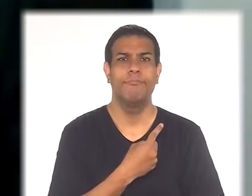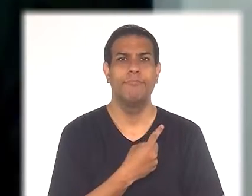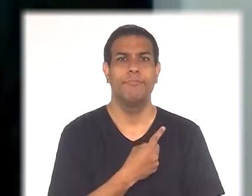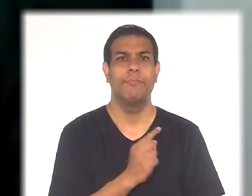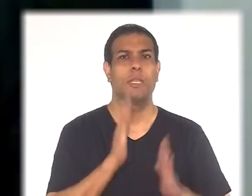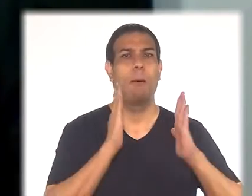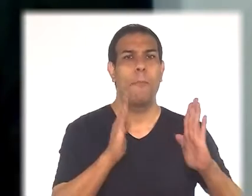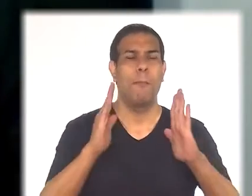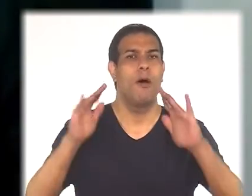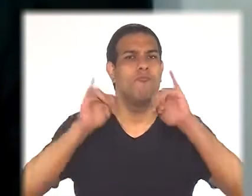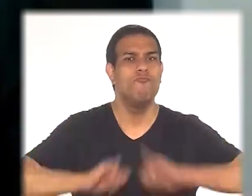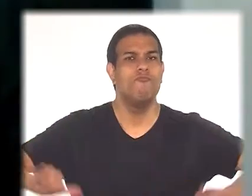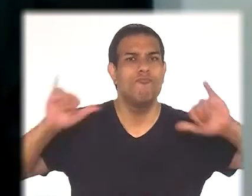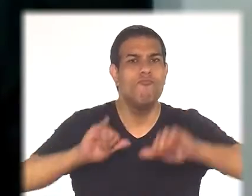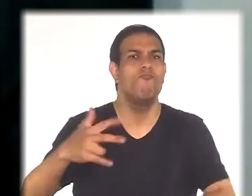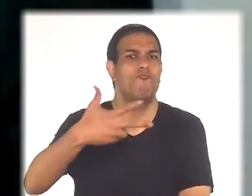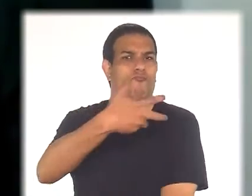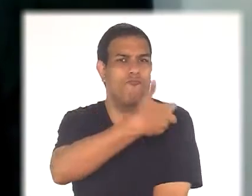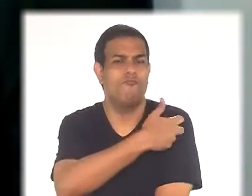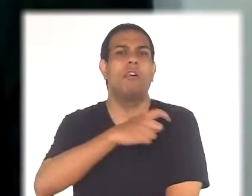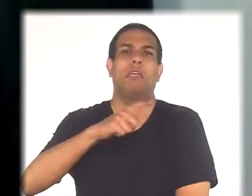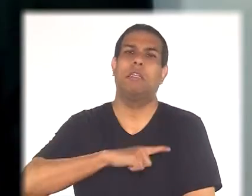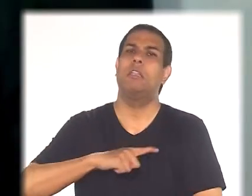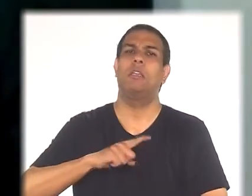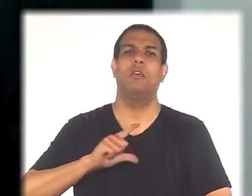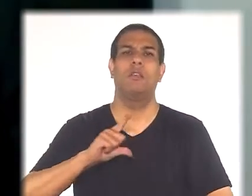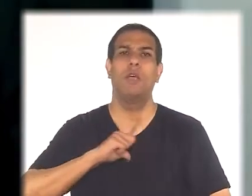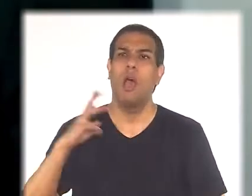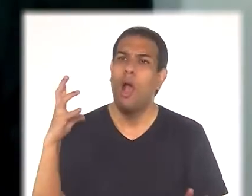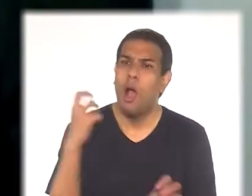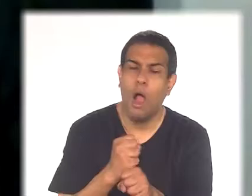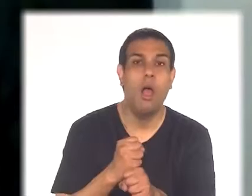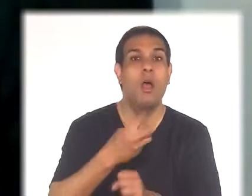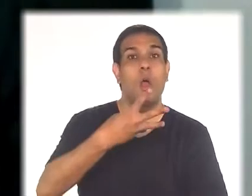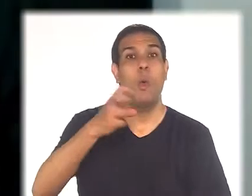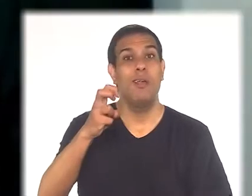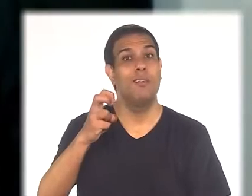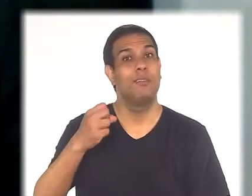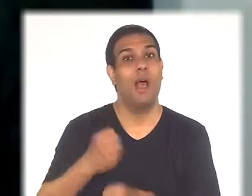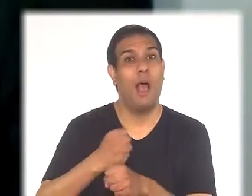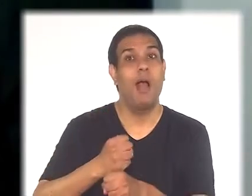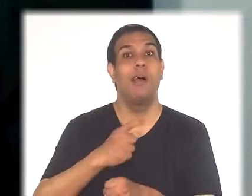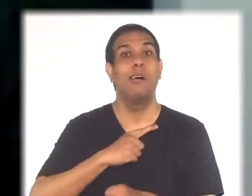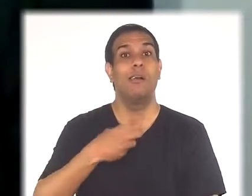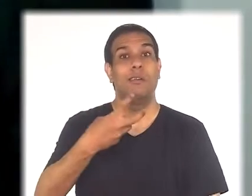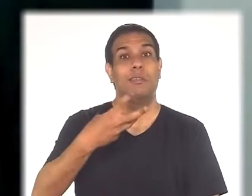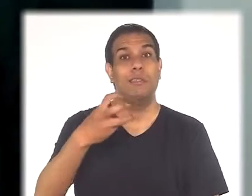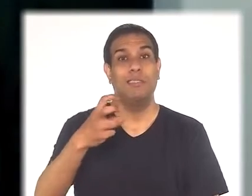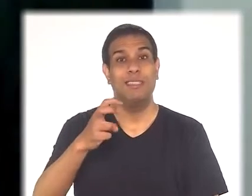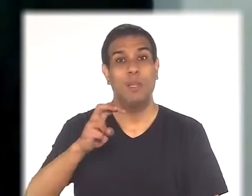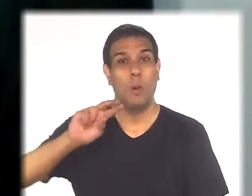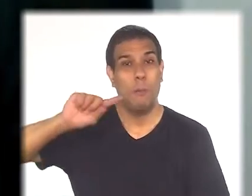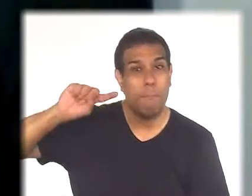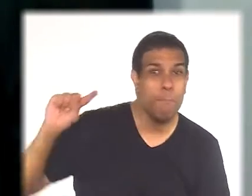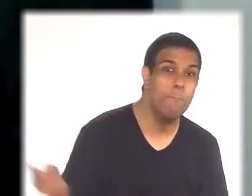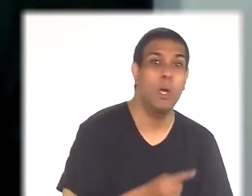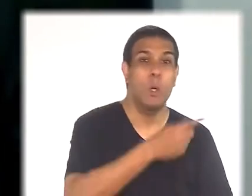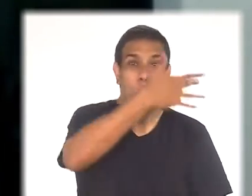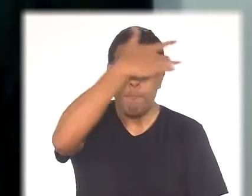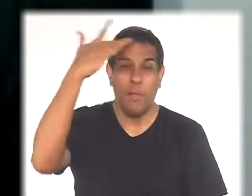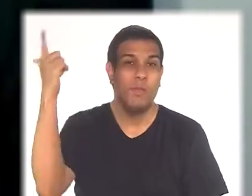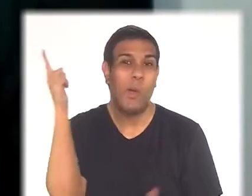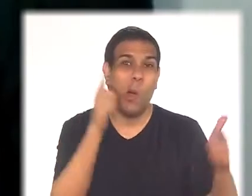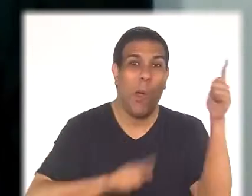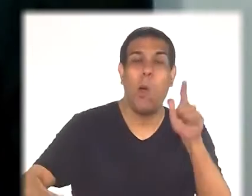um Programa Nacional de Imunizações estabelecido, com 47 anos de história, com 35 mil